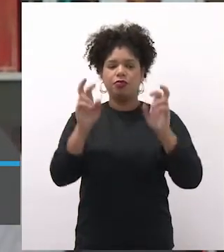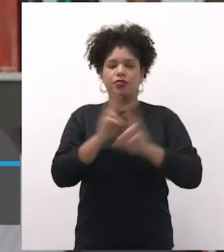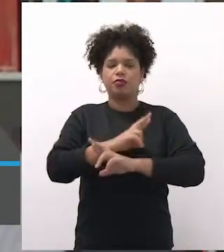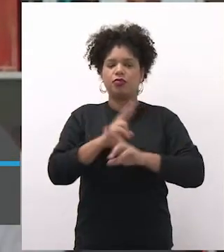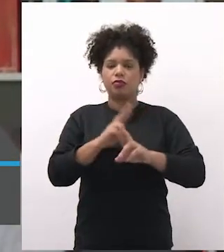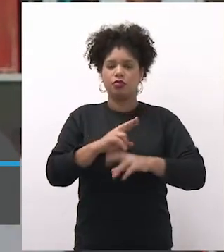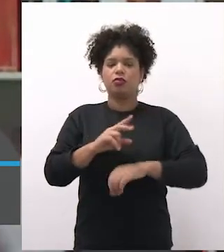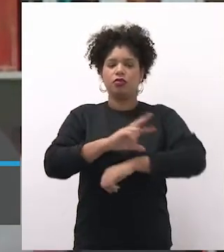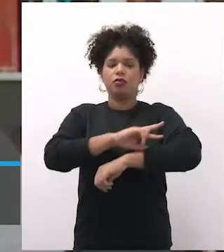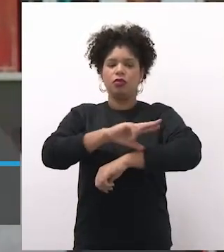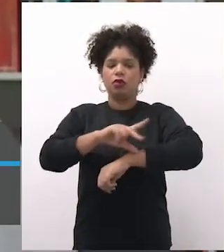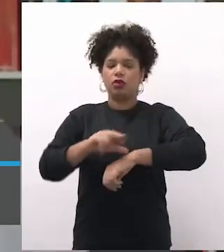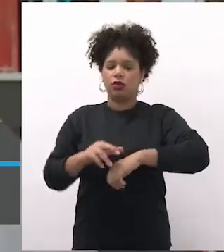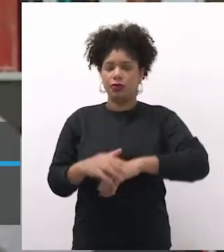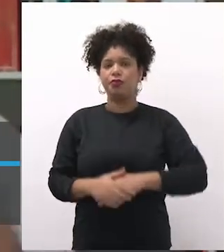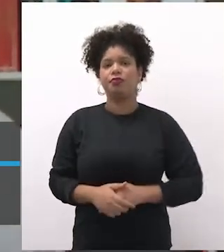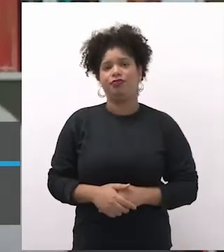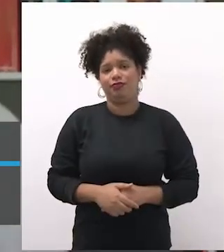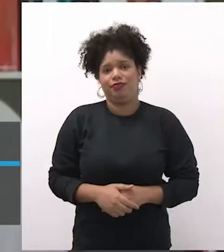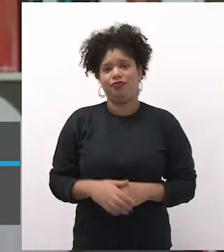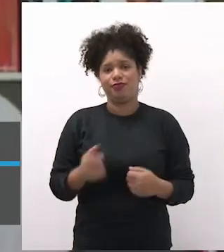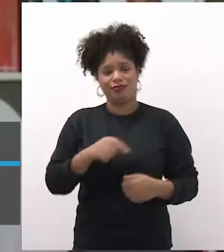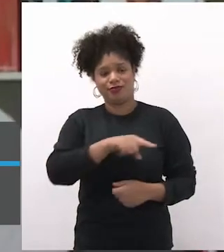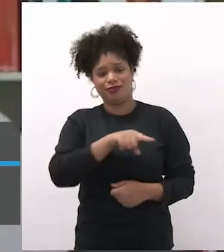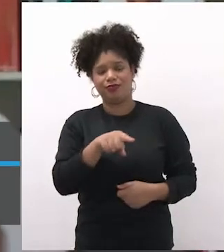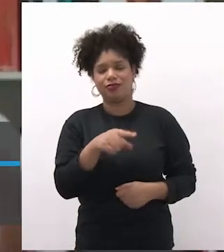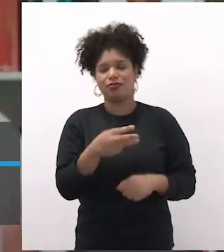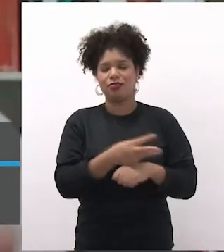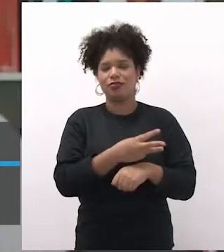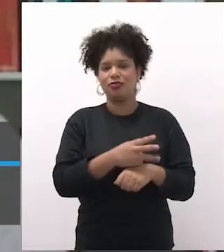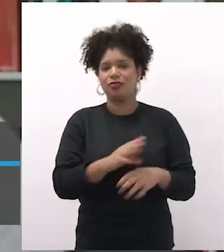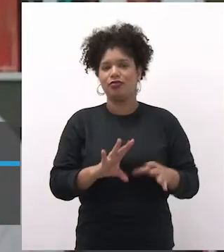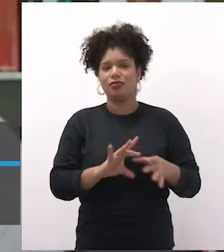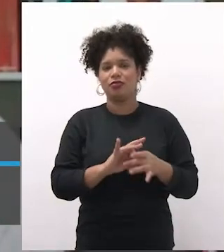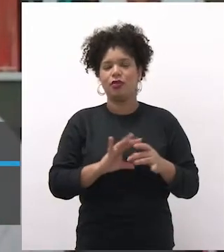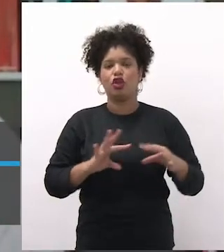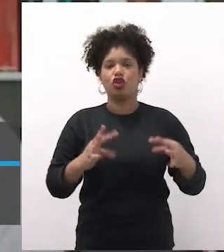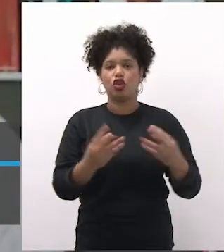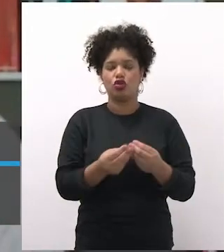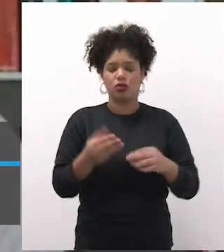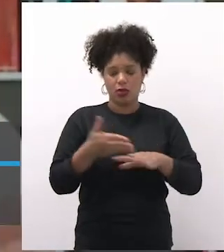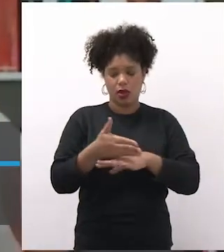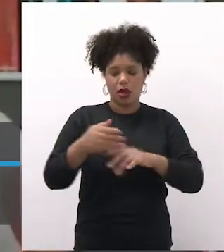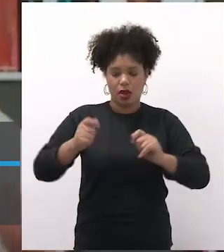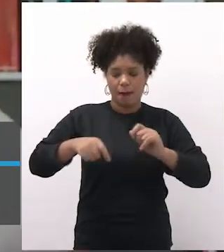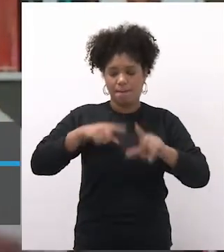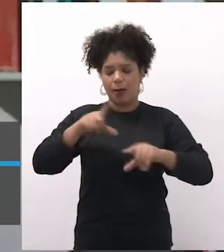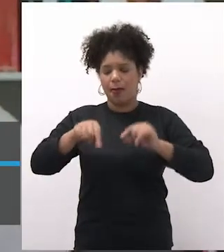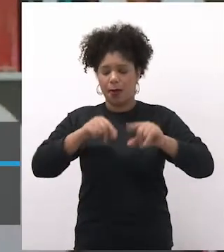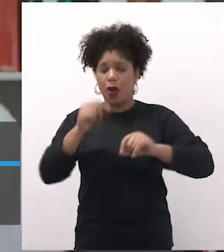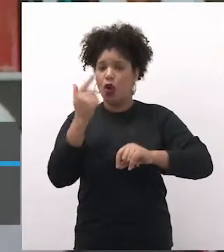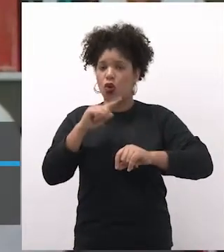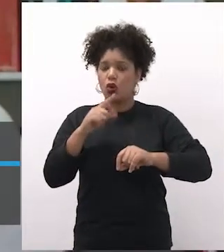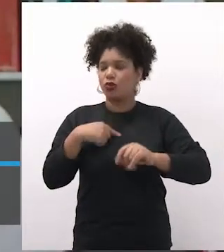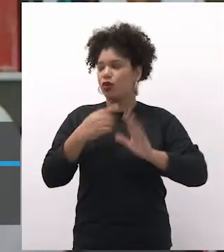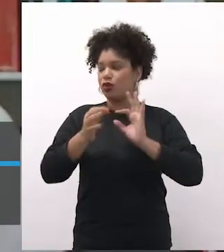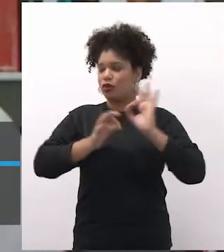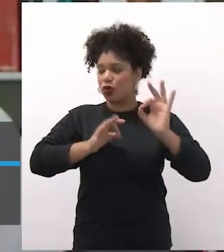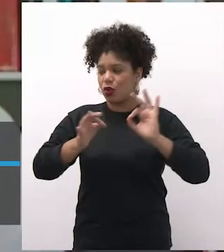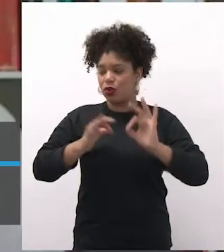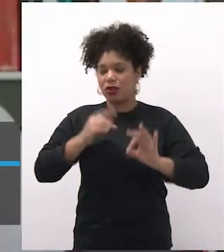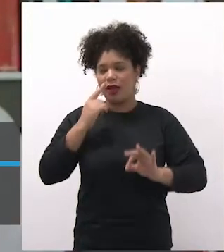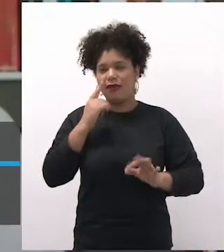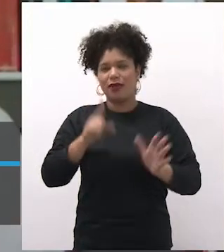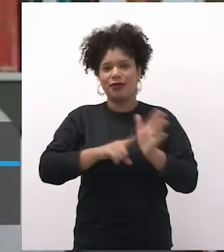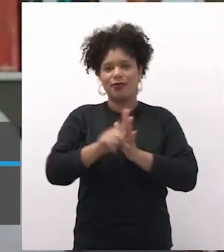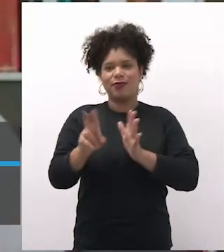raça, e a gente não tornar democrática essa escolha. Então, a gente organizou uma enquete, eu não sei se